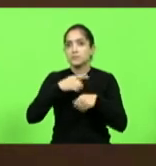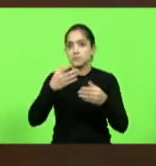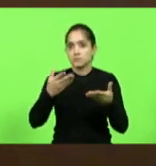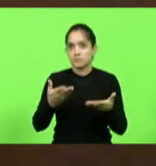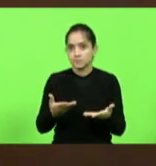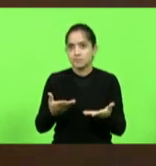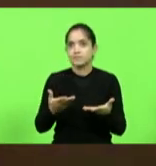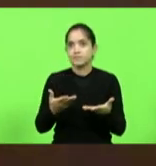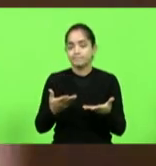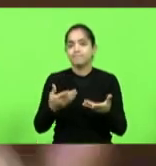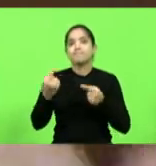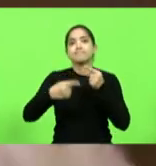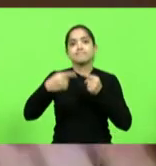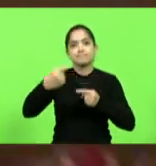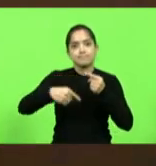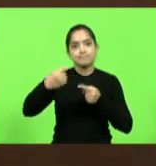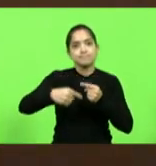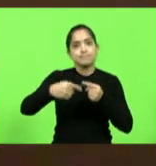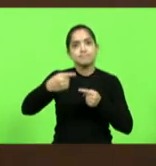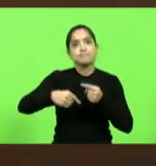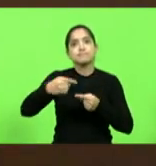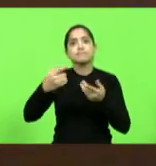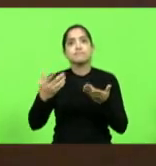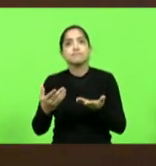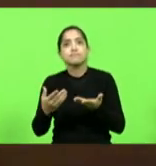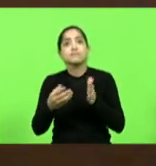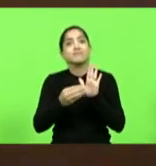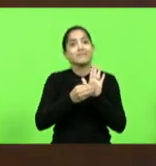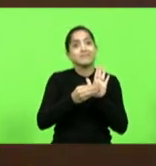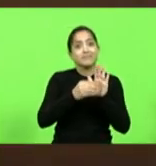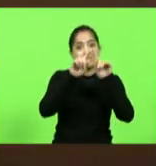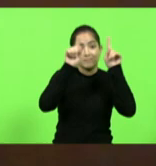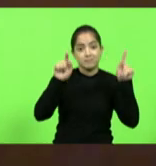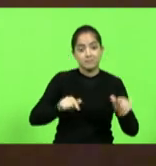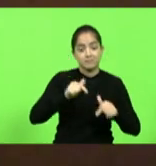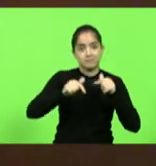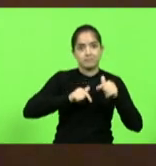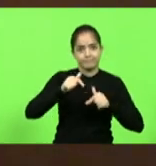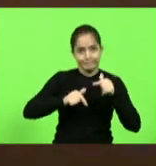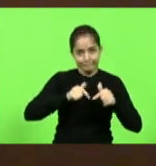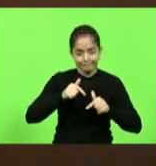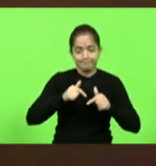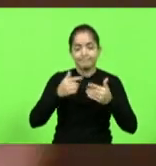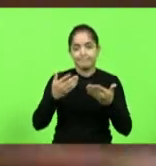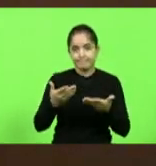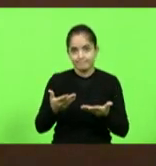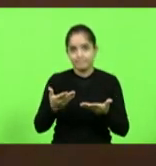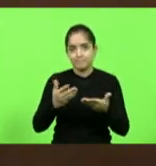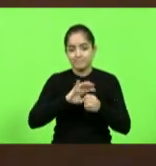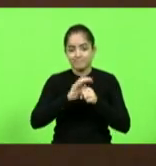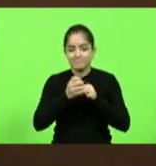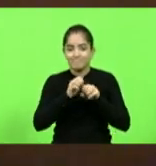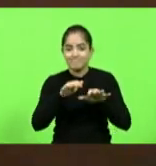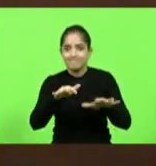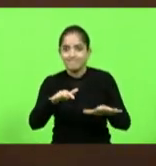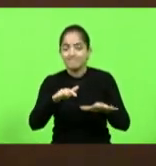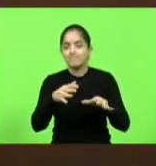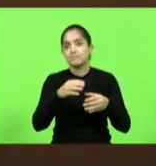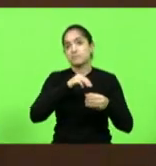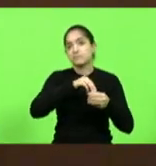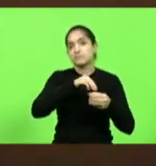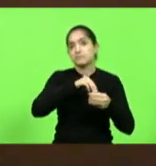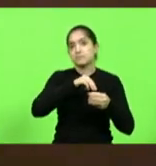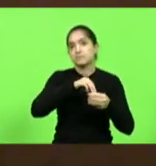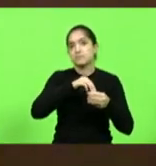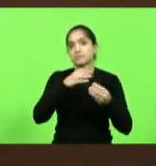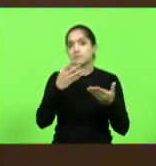se debatem, inclusive faltam os servidores no quadro, frente à pandemia e tudo mais, e o município sequer